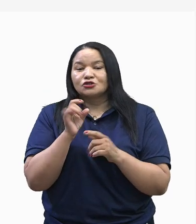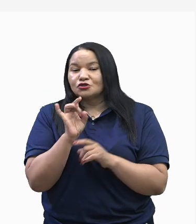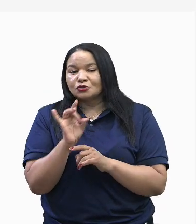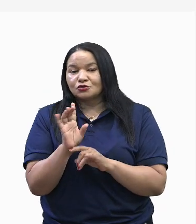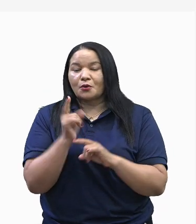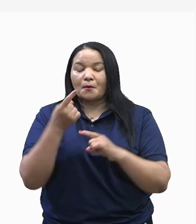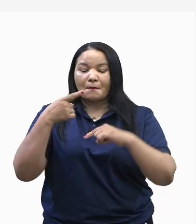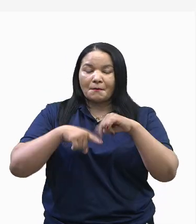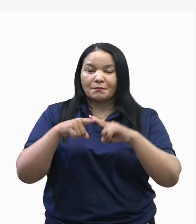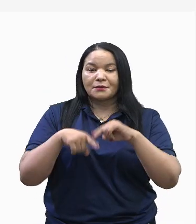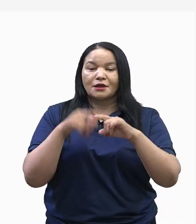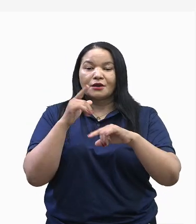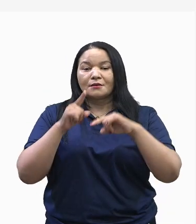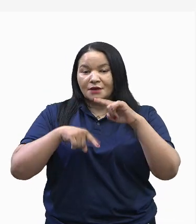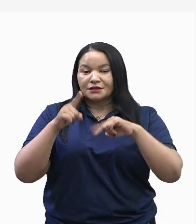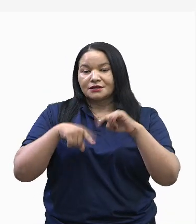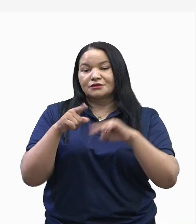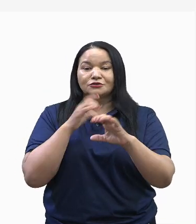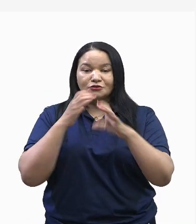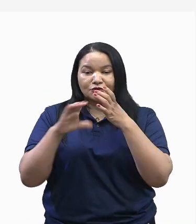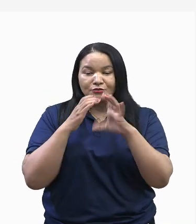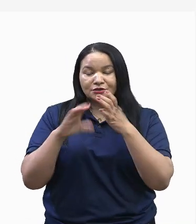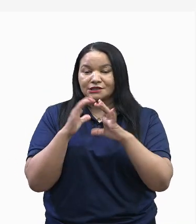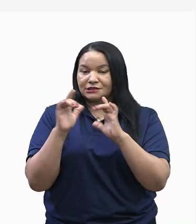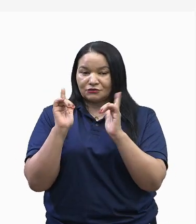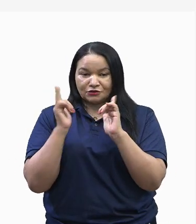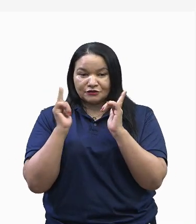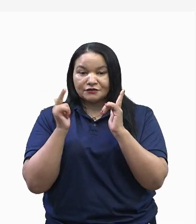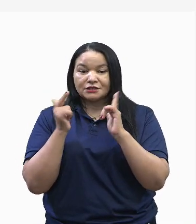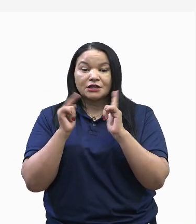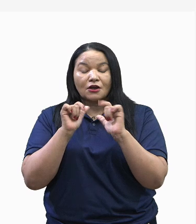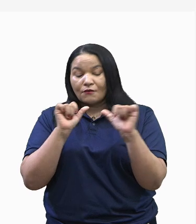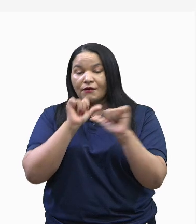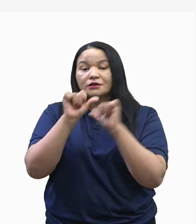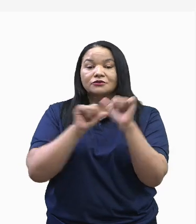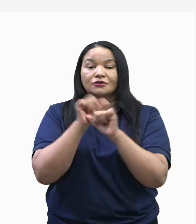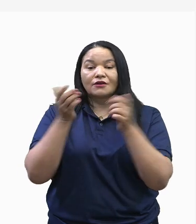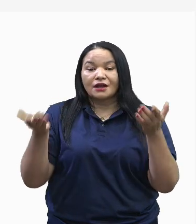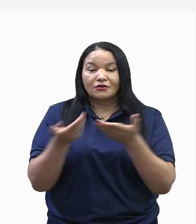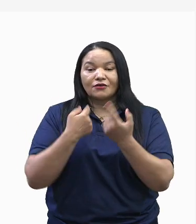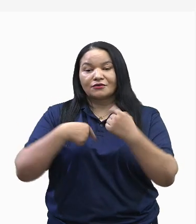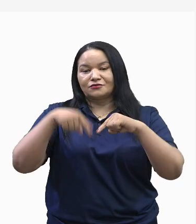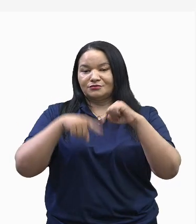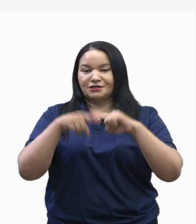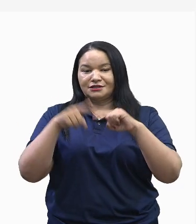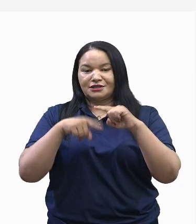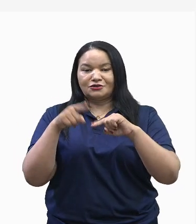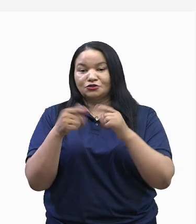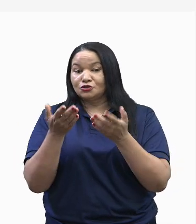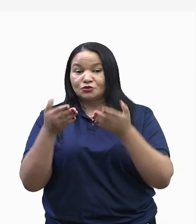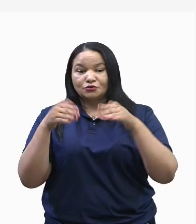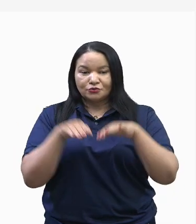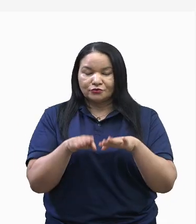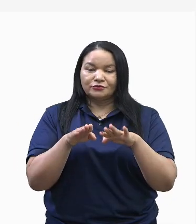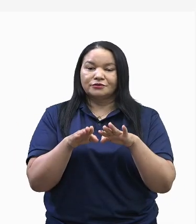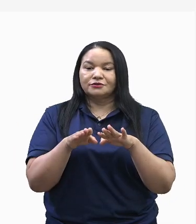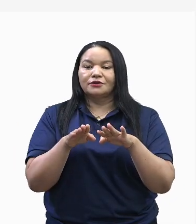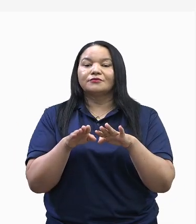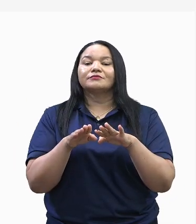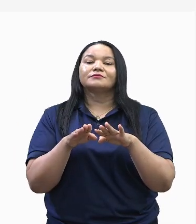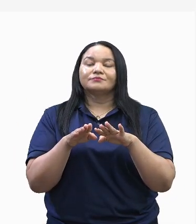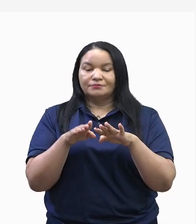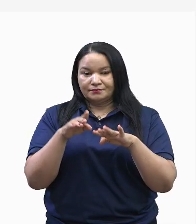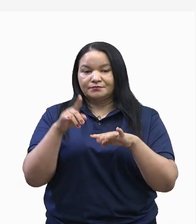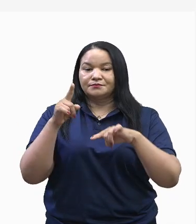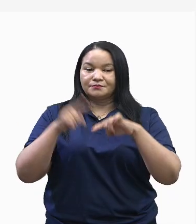um instrumento de comunicação e entretenimento, tornando-se uma poderosa ferramenta